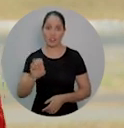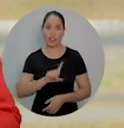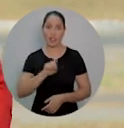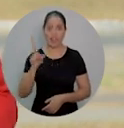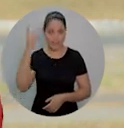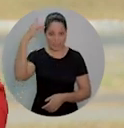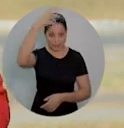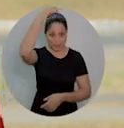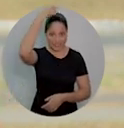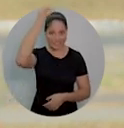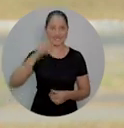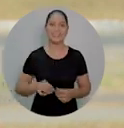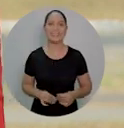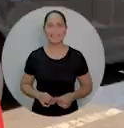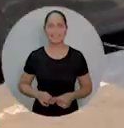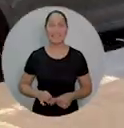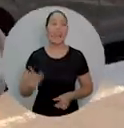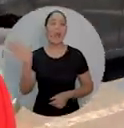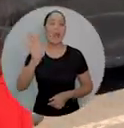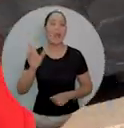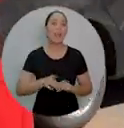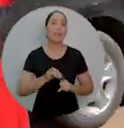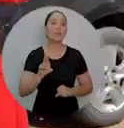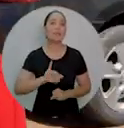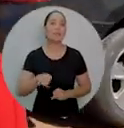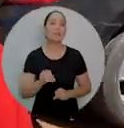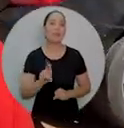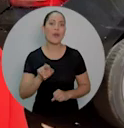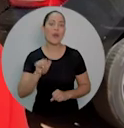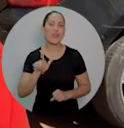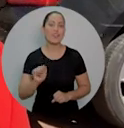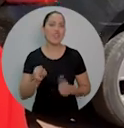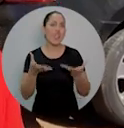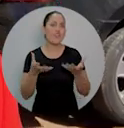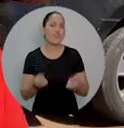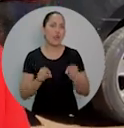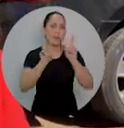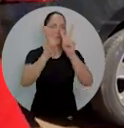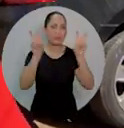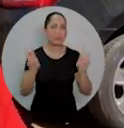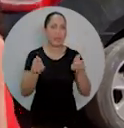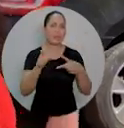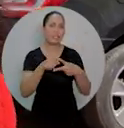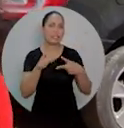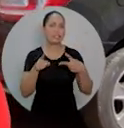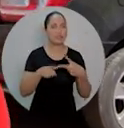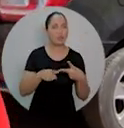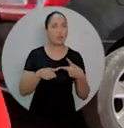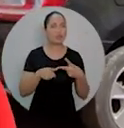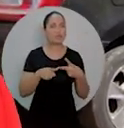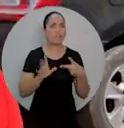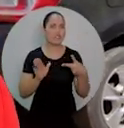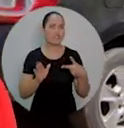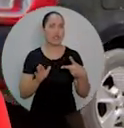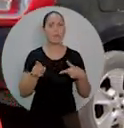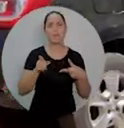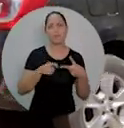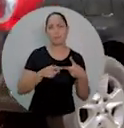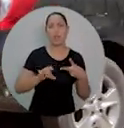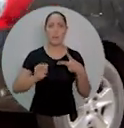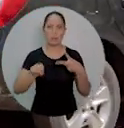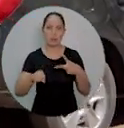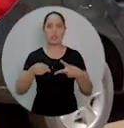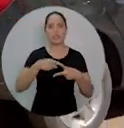diretamente do Espírito Santo. Olá, doutor Jorge. Vamos começar falando um pouquinho sobre estes dois atores que nós citamos,